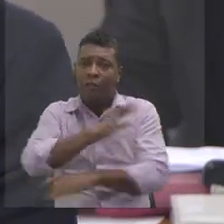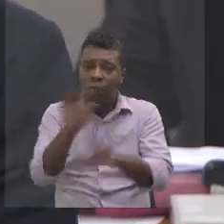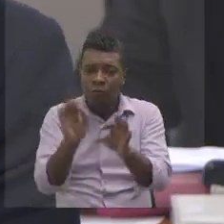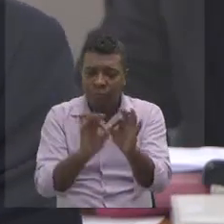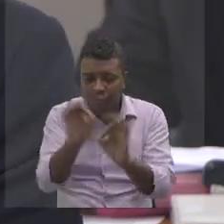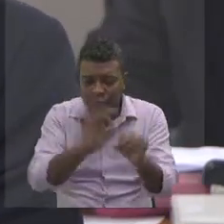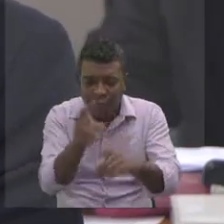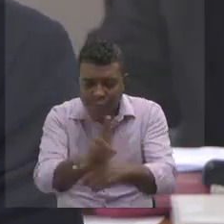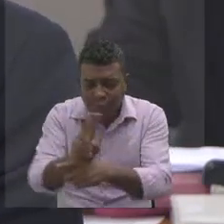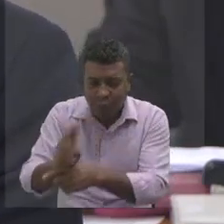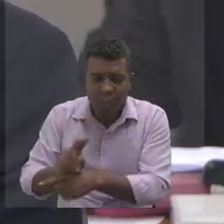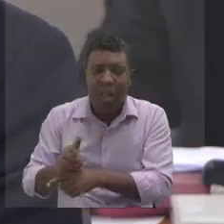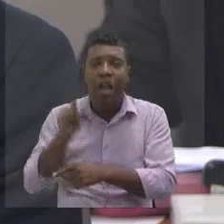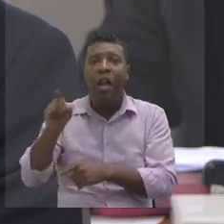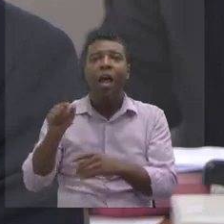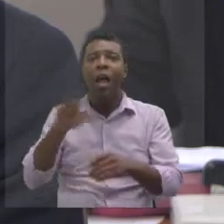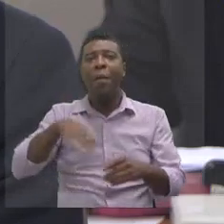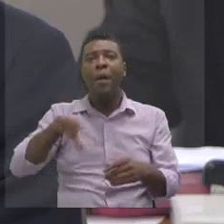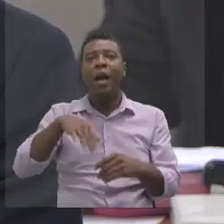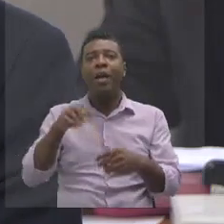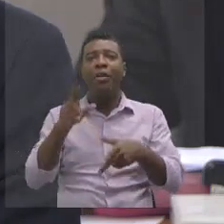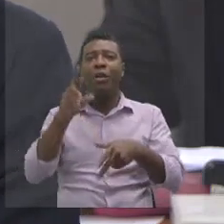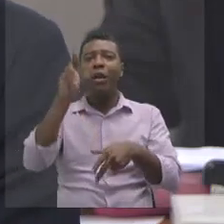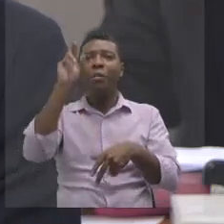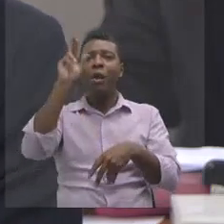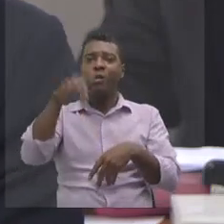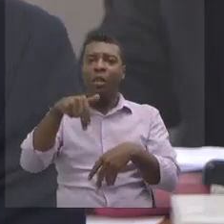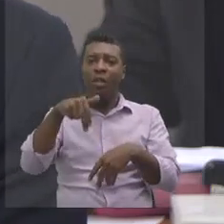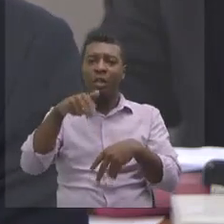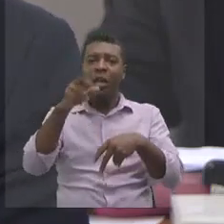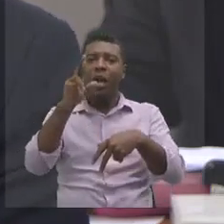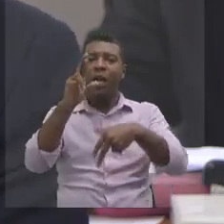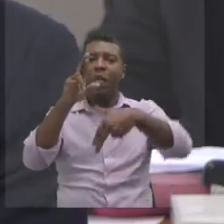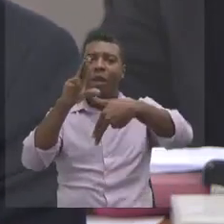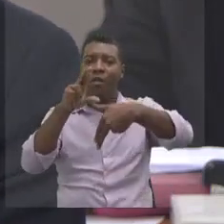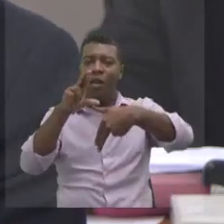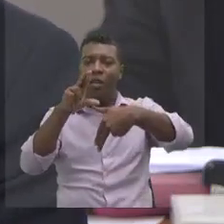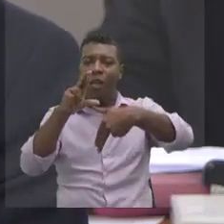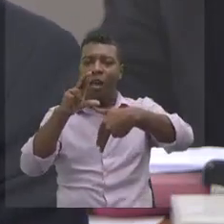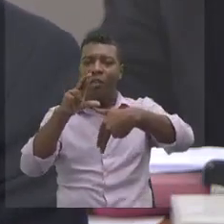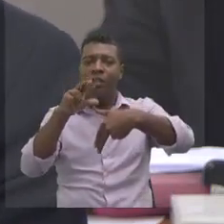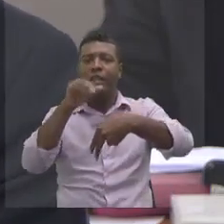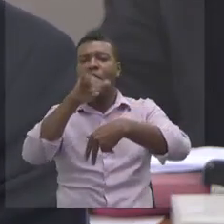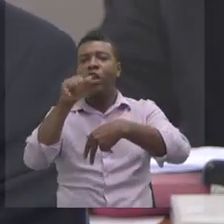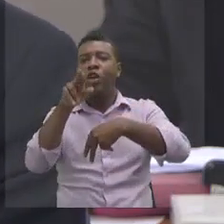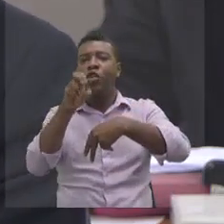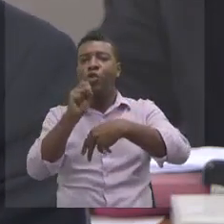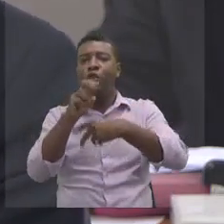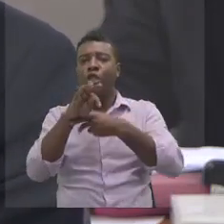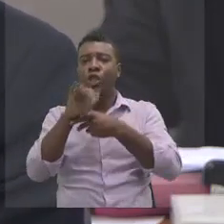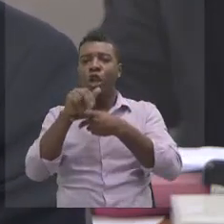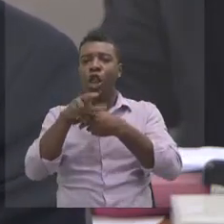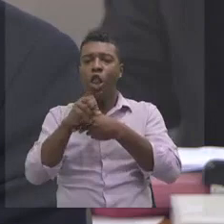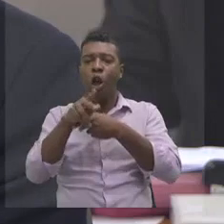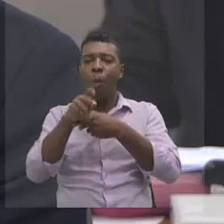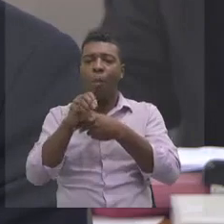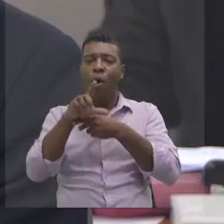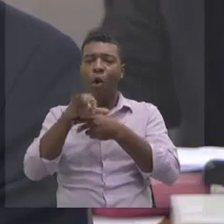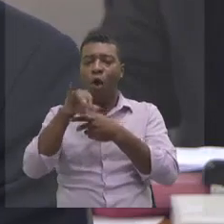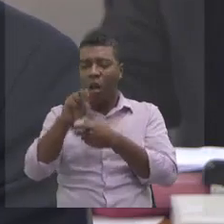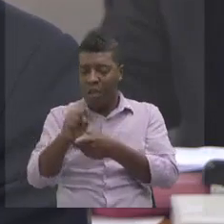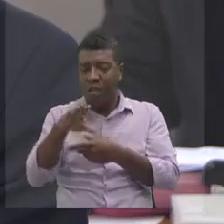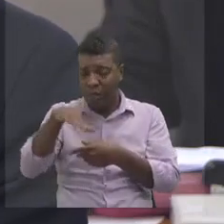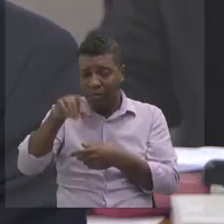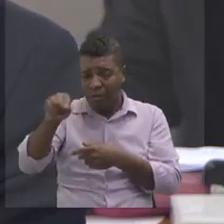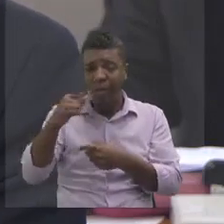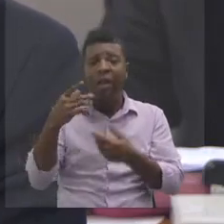outros regiões temos tentado Toda semana fazer novas ações então a gente tá atento a isso né buscando sempre né melhorar a